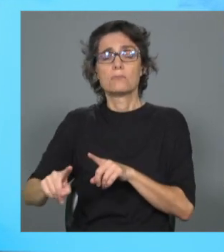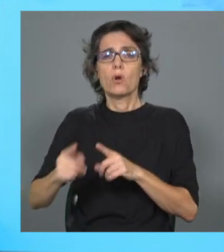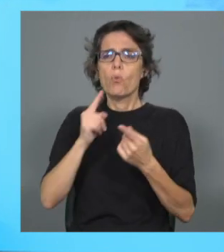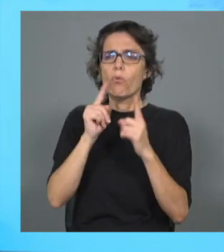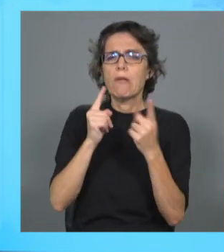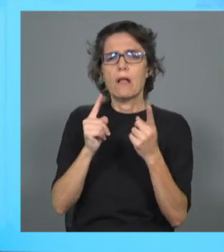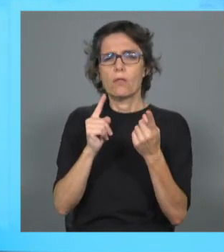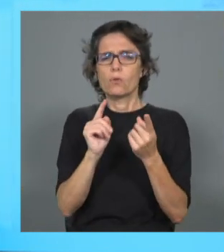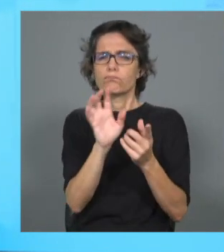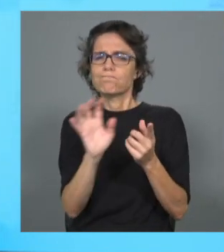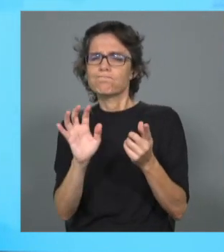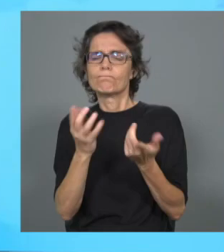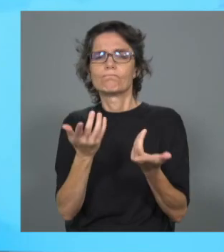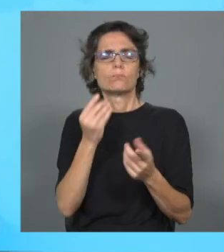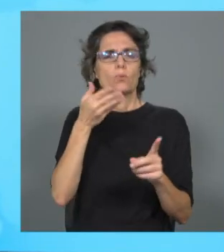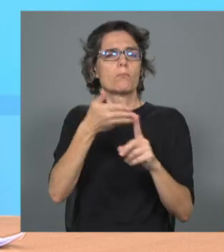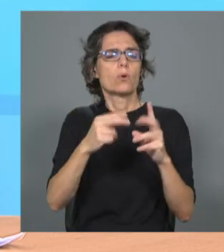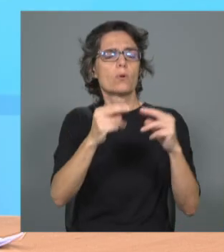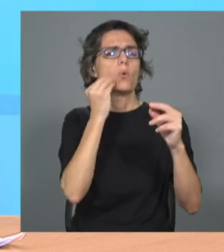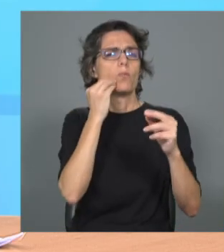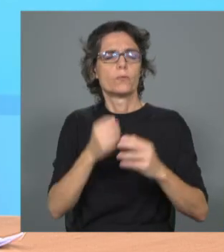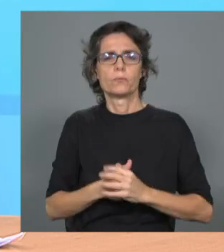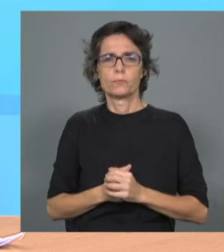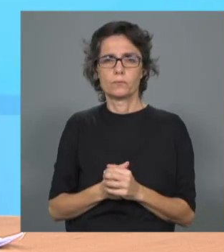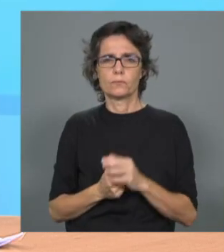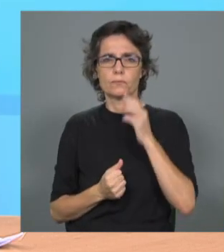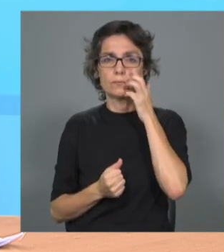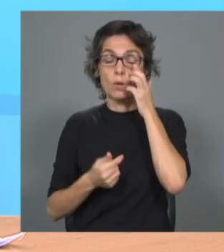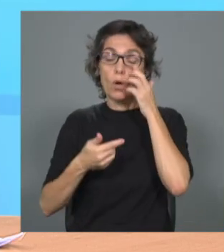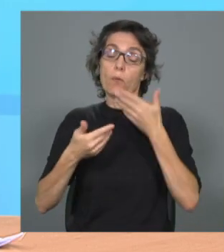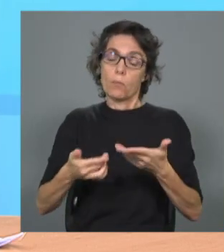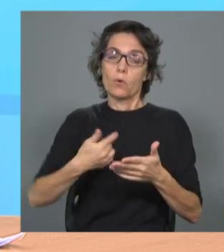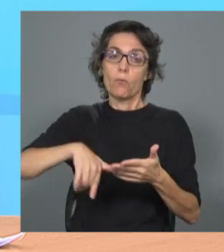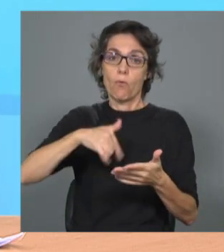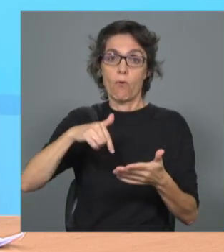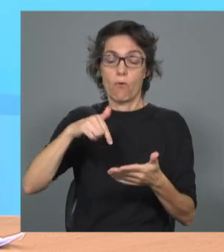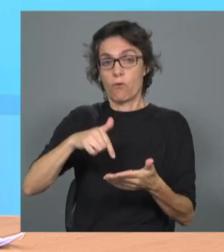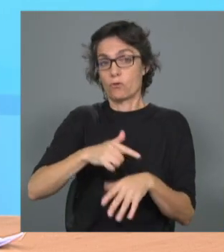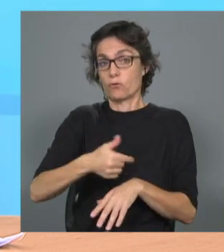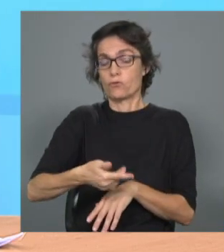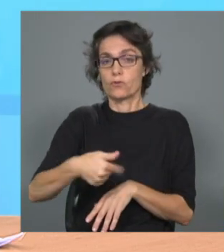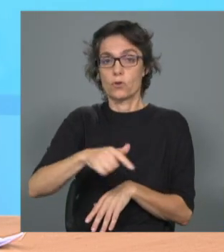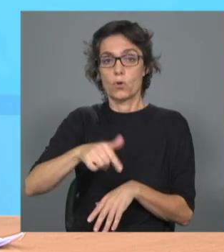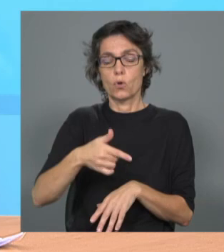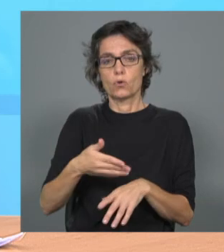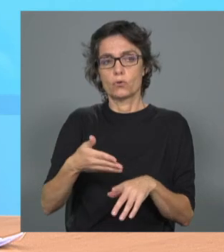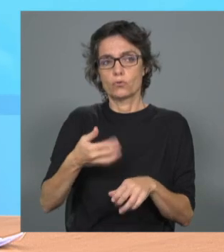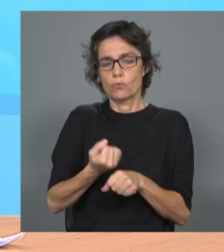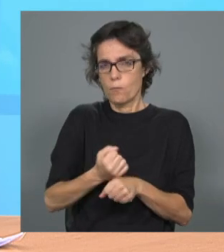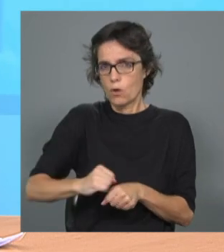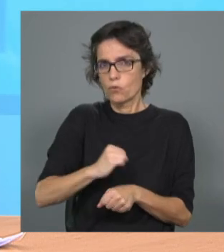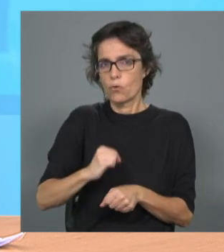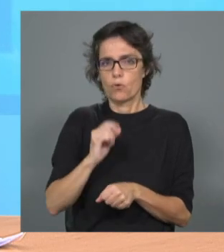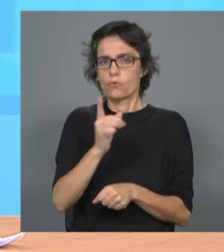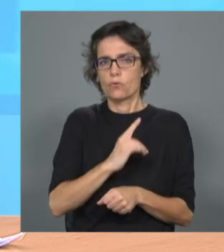Como é que é construir a missão hoje? Hoje a nossa principal ação e o nosso principal testemunho está na